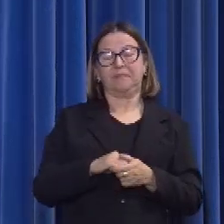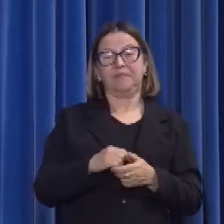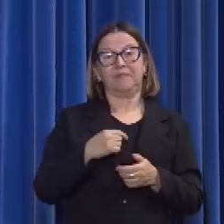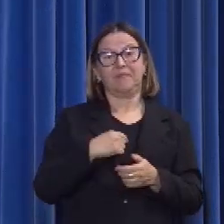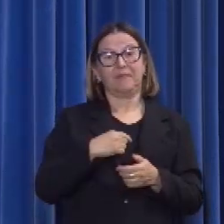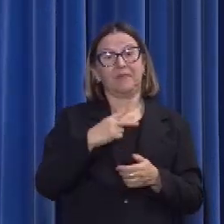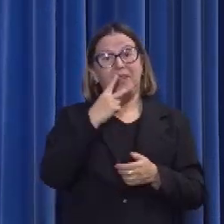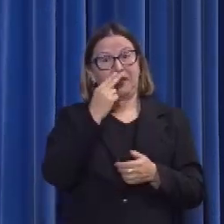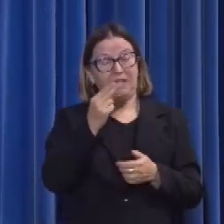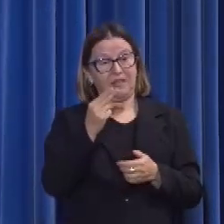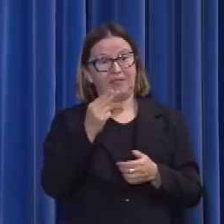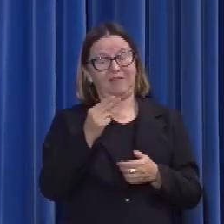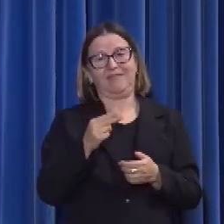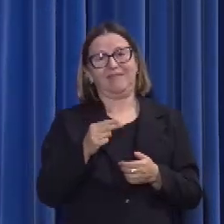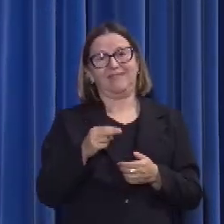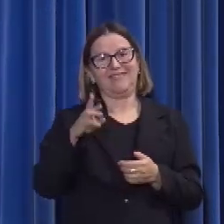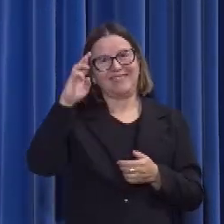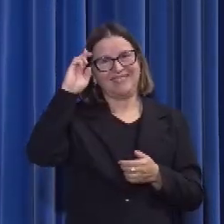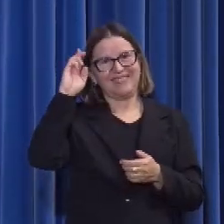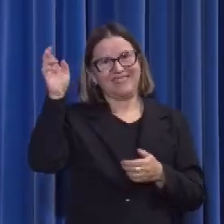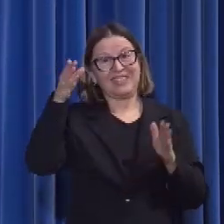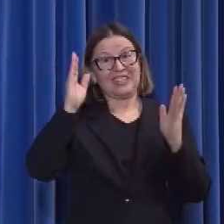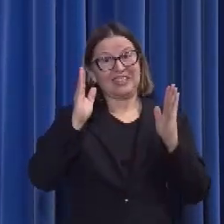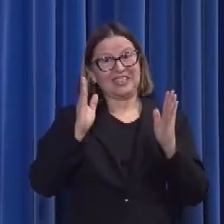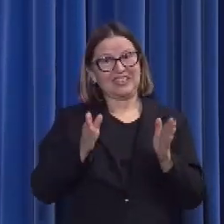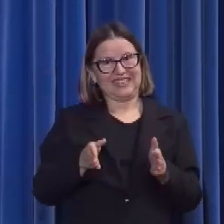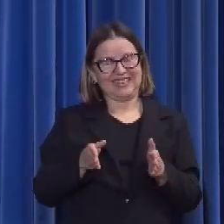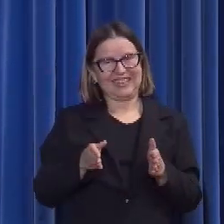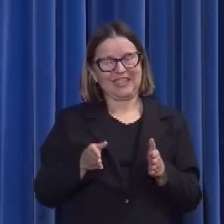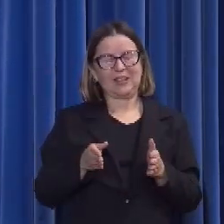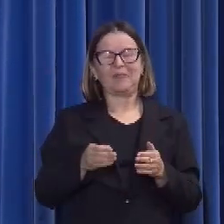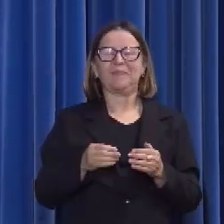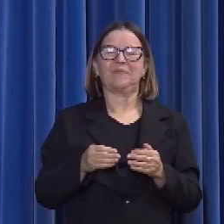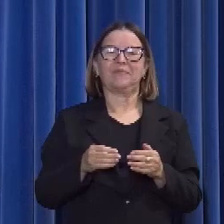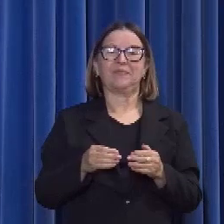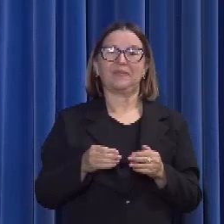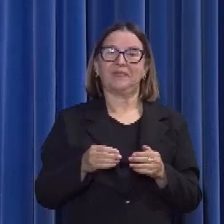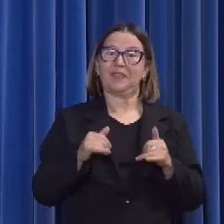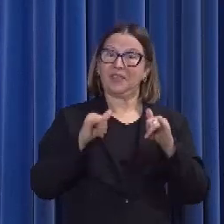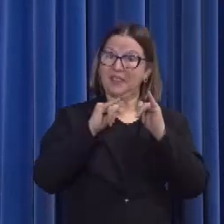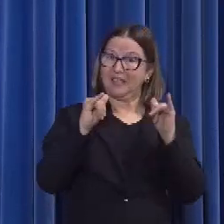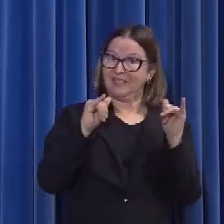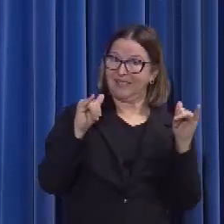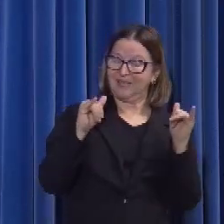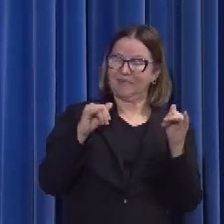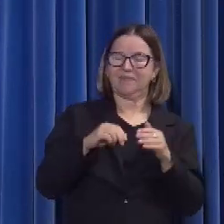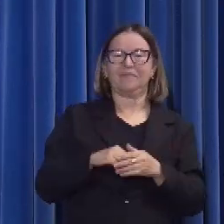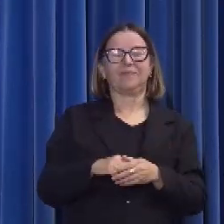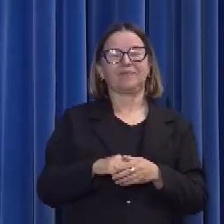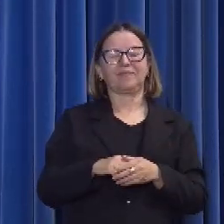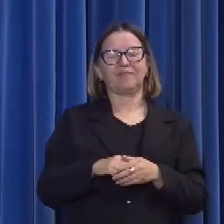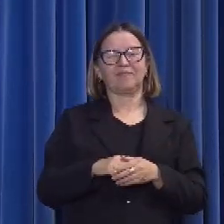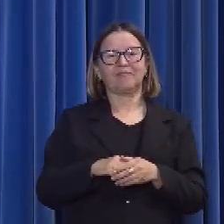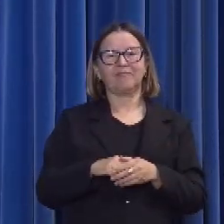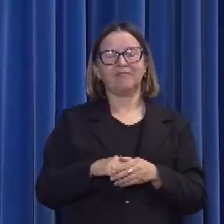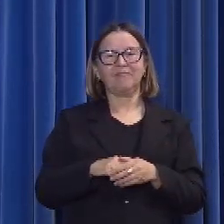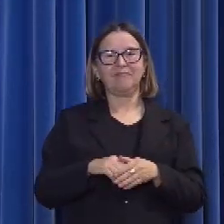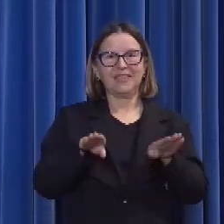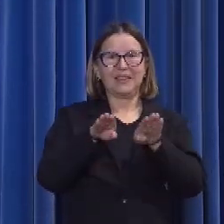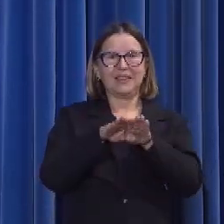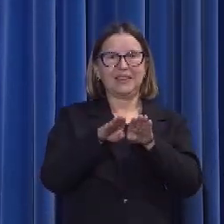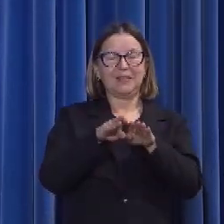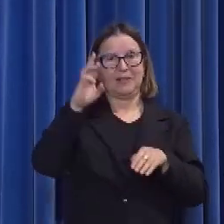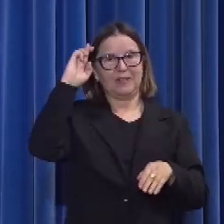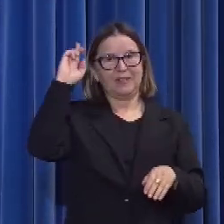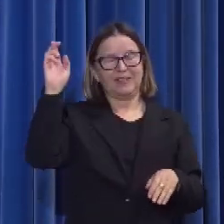o Senhor já está nos deixando de sobreaviso aqui. E de certa maneira, o nosso Senhor, Ele